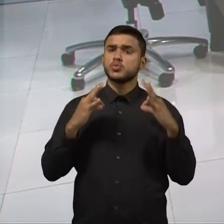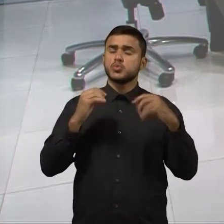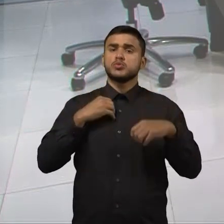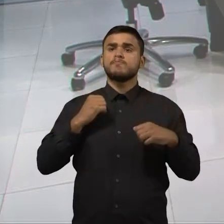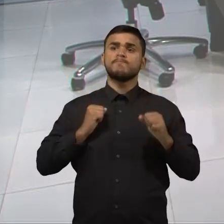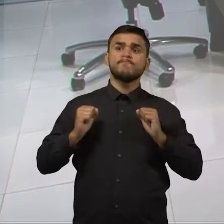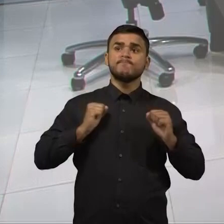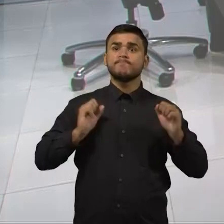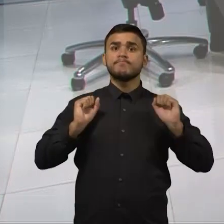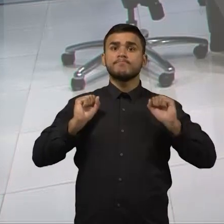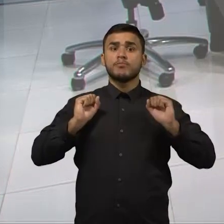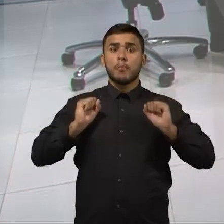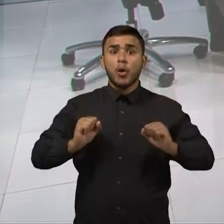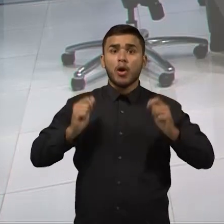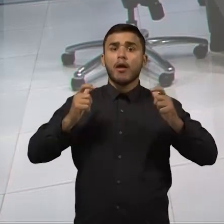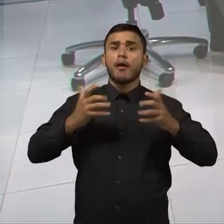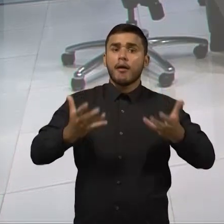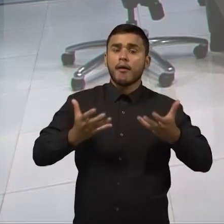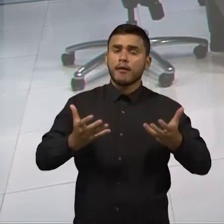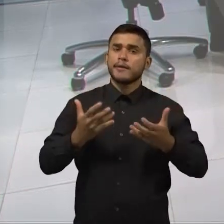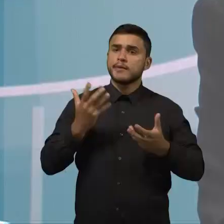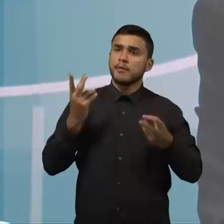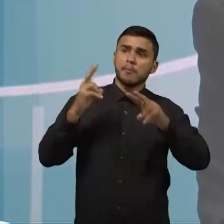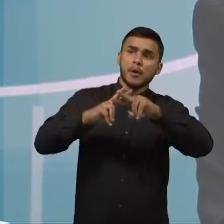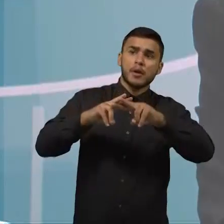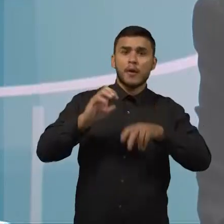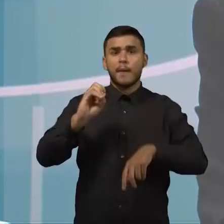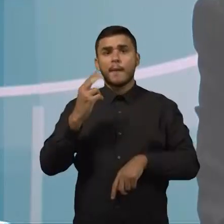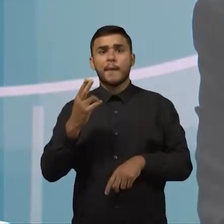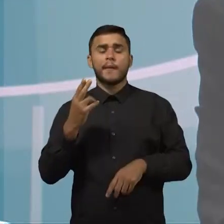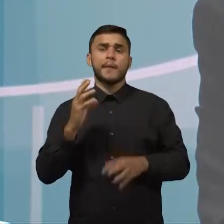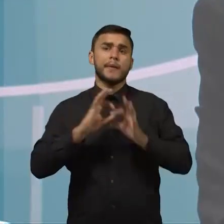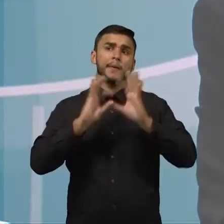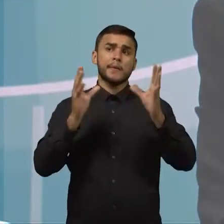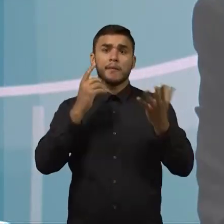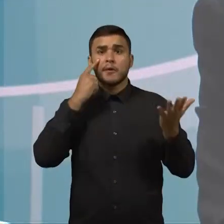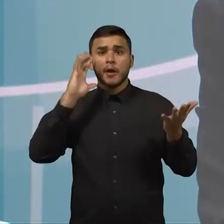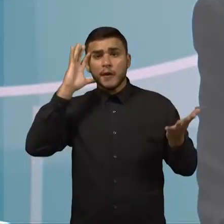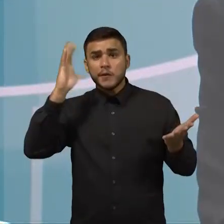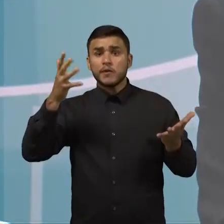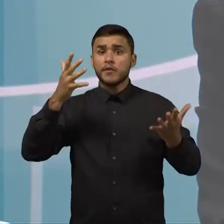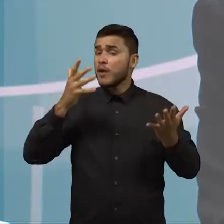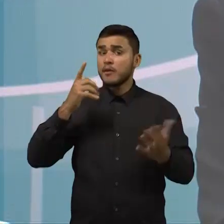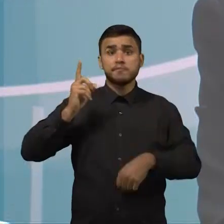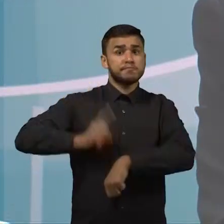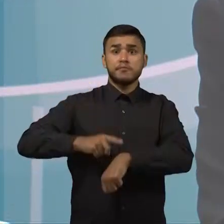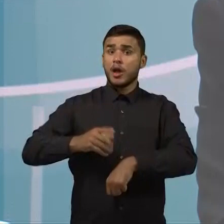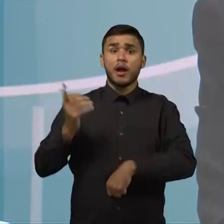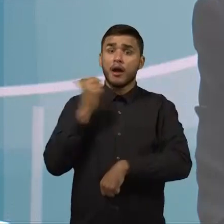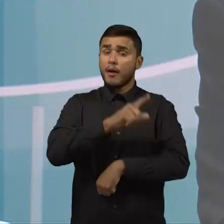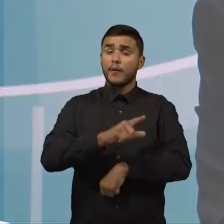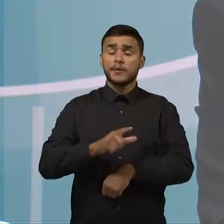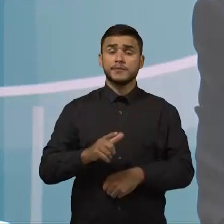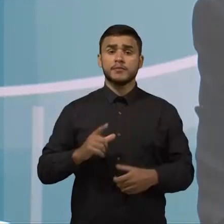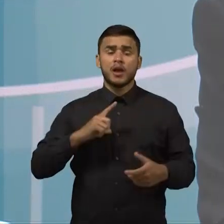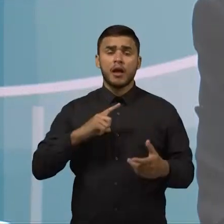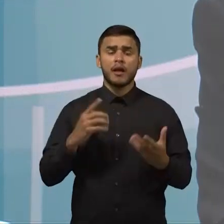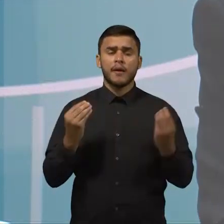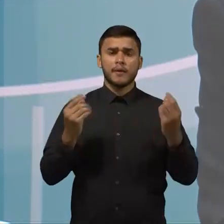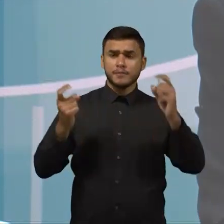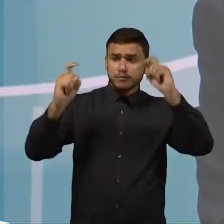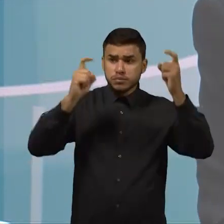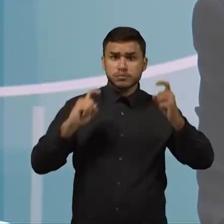ex-presidente, tanto esperava, ver decidido a sua situação. E preferiu fazer apenas essa admissibilidade de que pode,